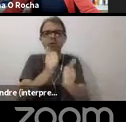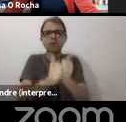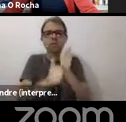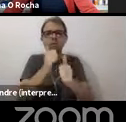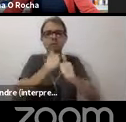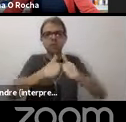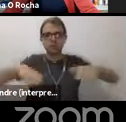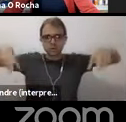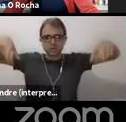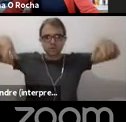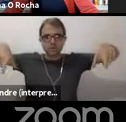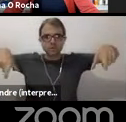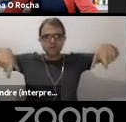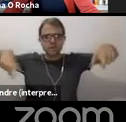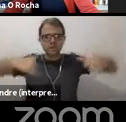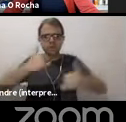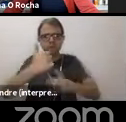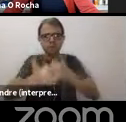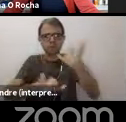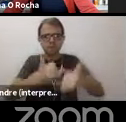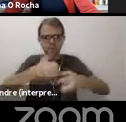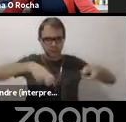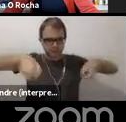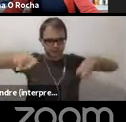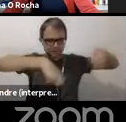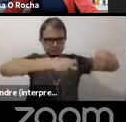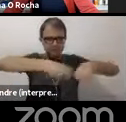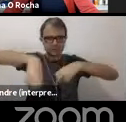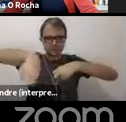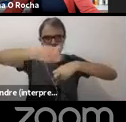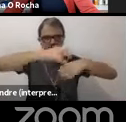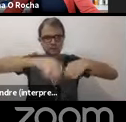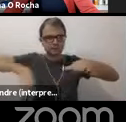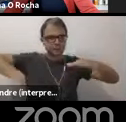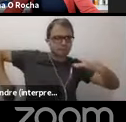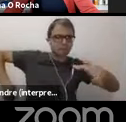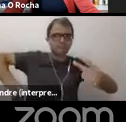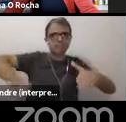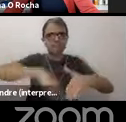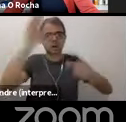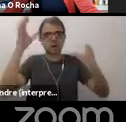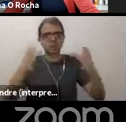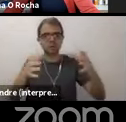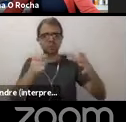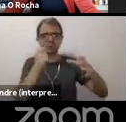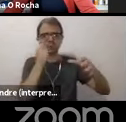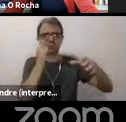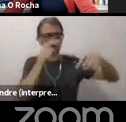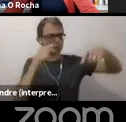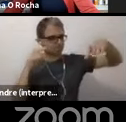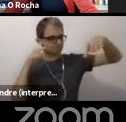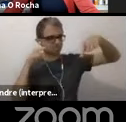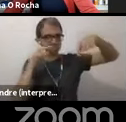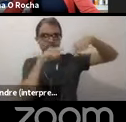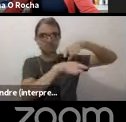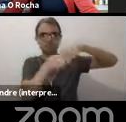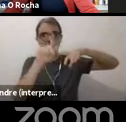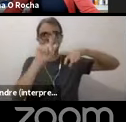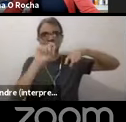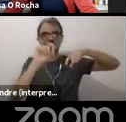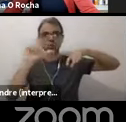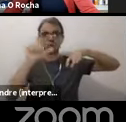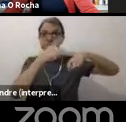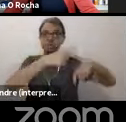divertindo pra caramba. Chutaram a bola, quase fizeram um gol. Nossa, que legal! Eles estão